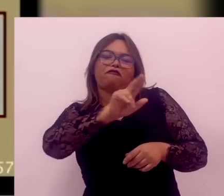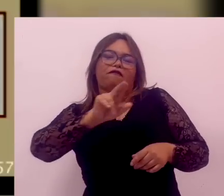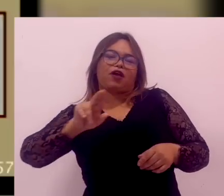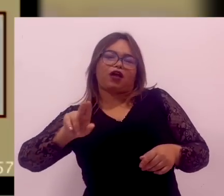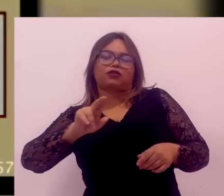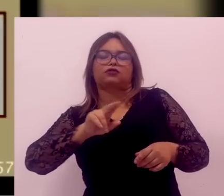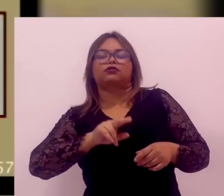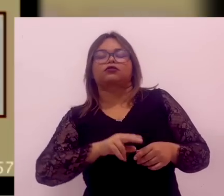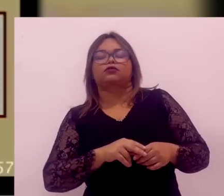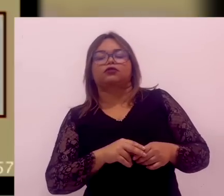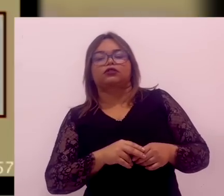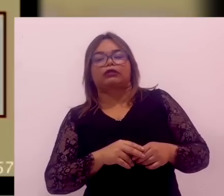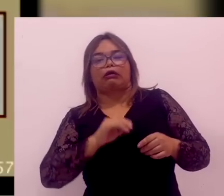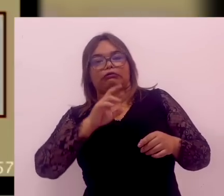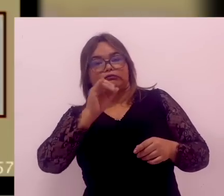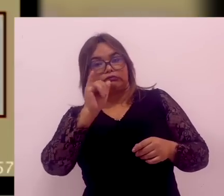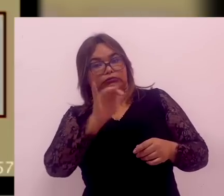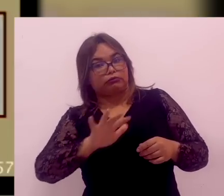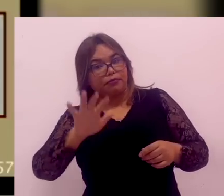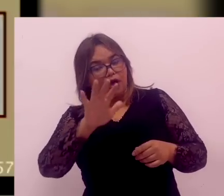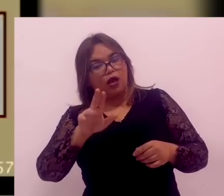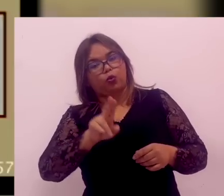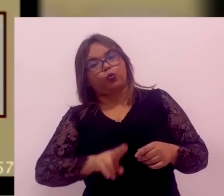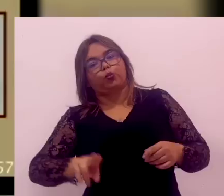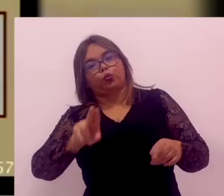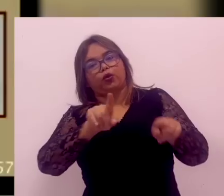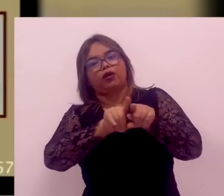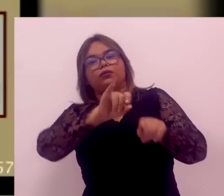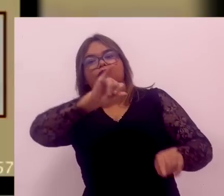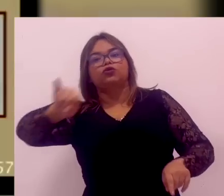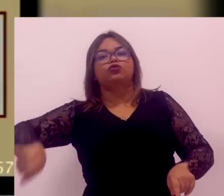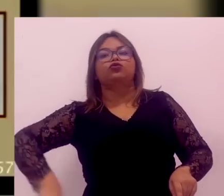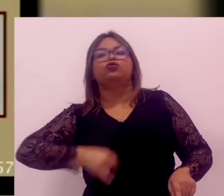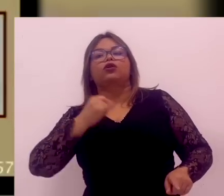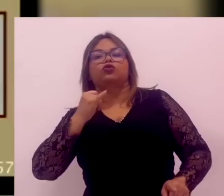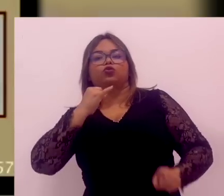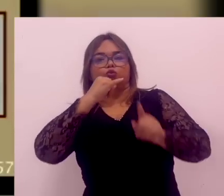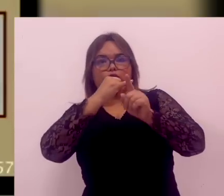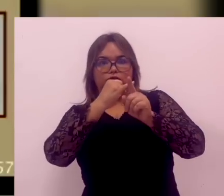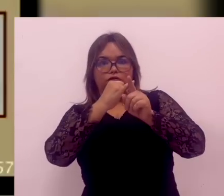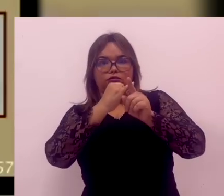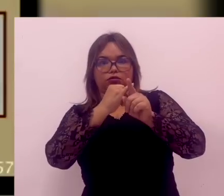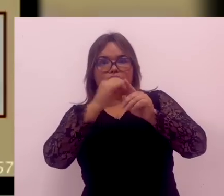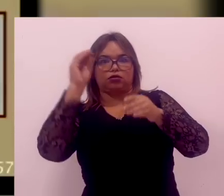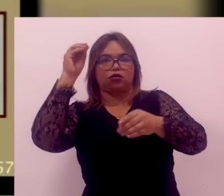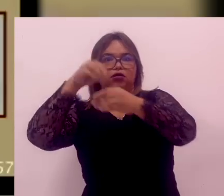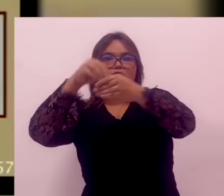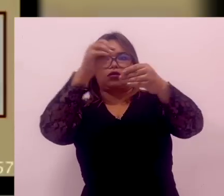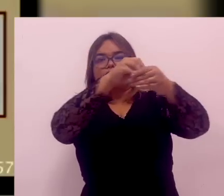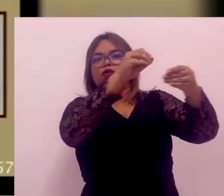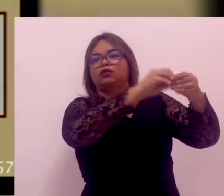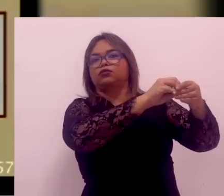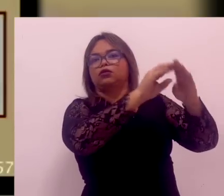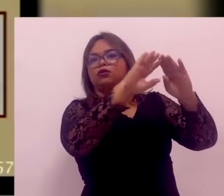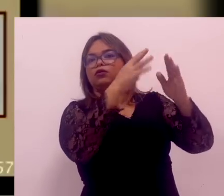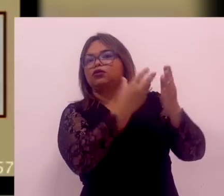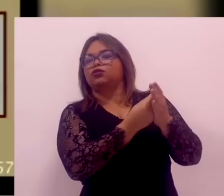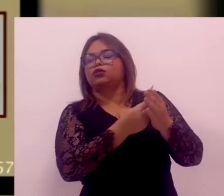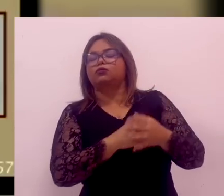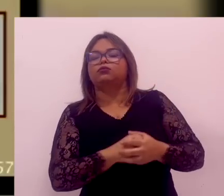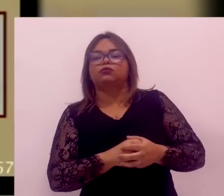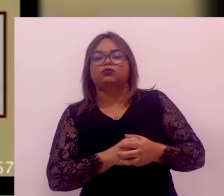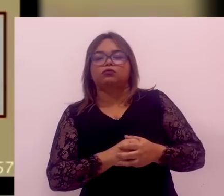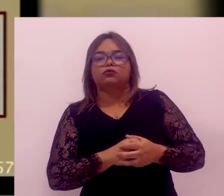pelos jesuítas nas catedrais, que tem o símbolo de Hermes. E é claro, a maçonaria diz que os seus ritos são